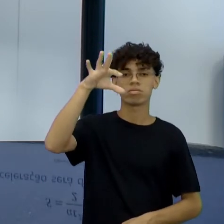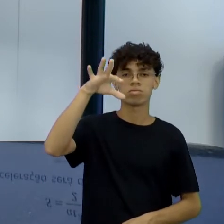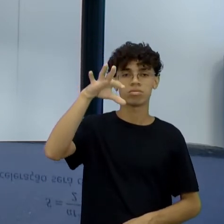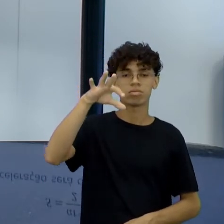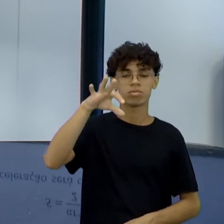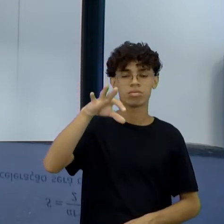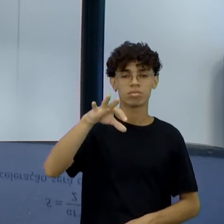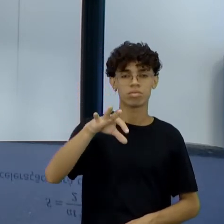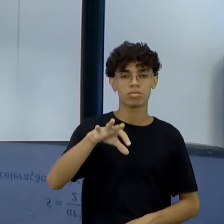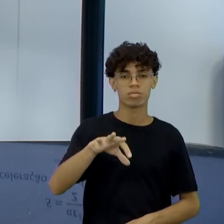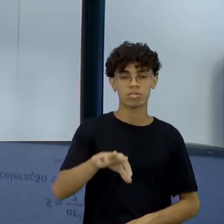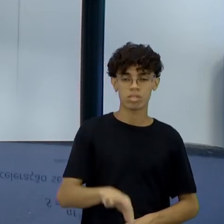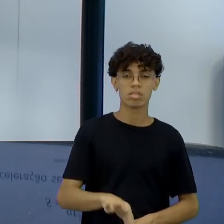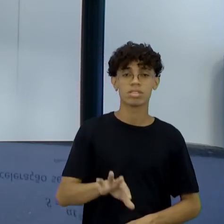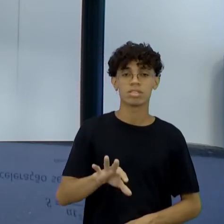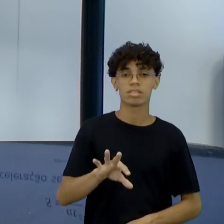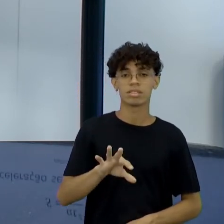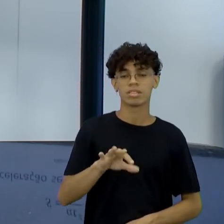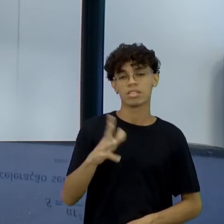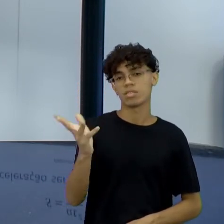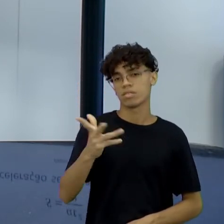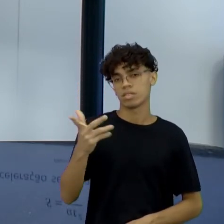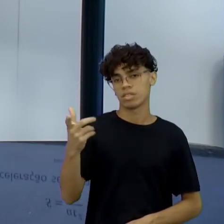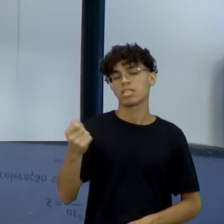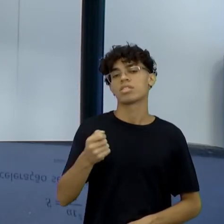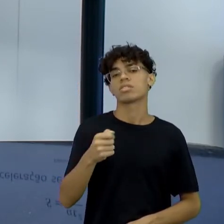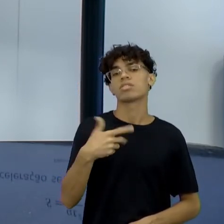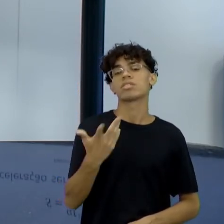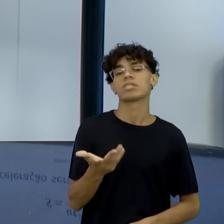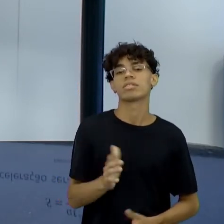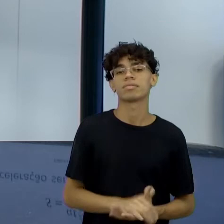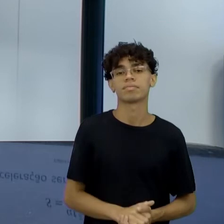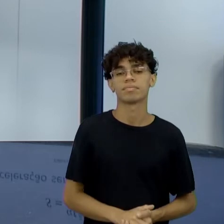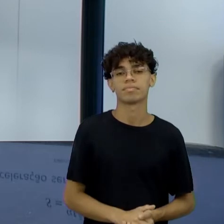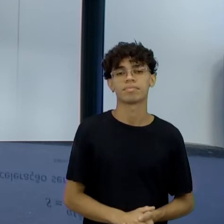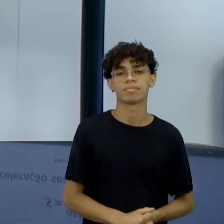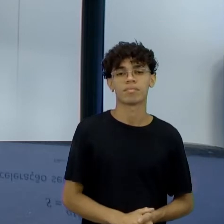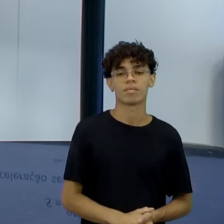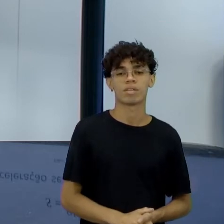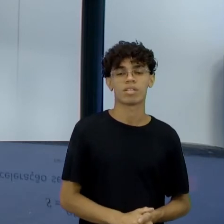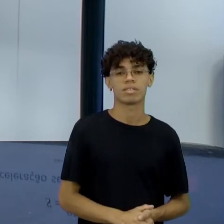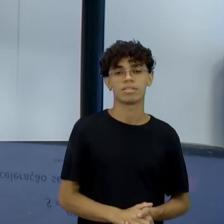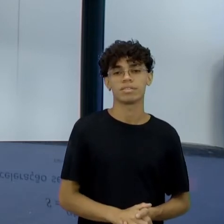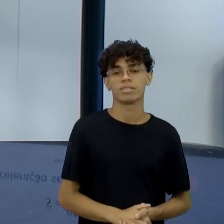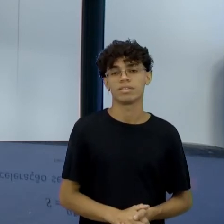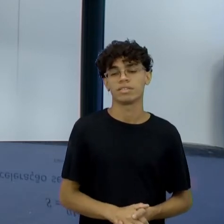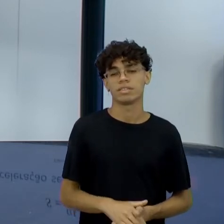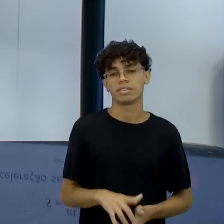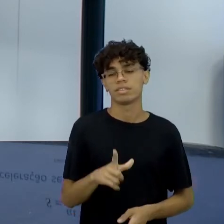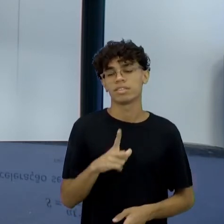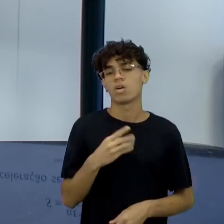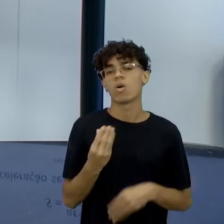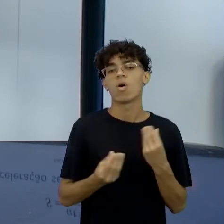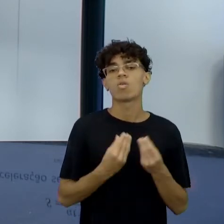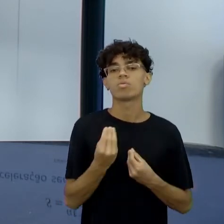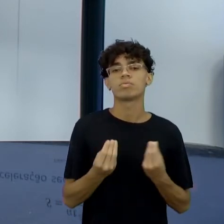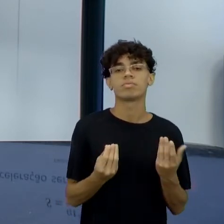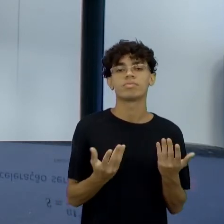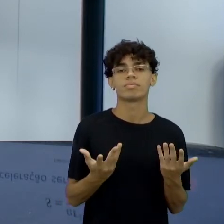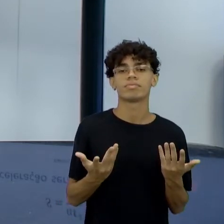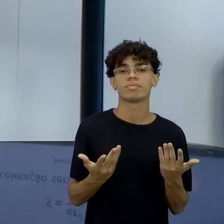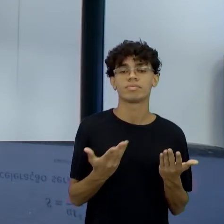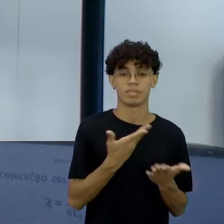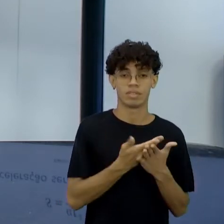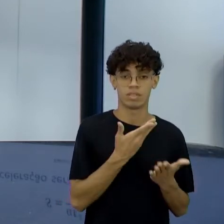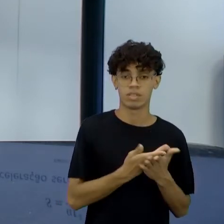velocidade. Tá certo? Então, quando a velocidade não é zero, o que a gente faz? Como que fica essa expressão, né? Como fica esses